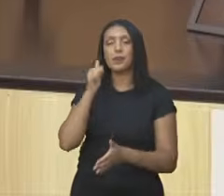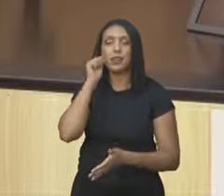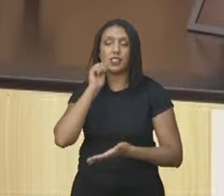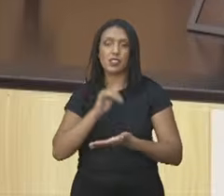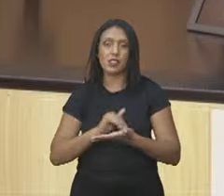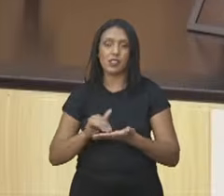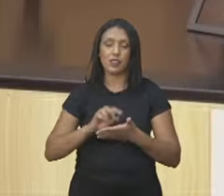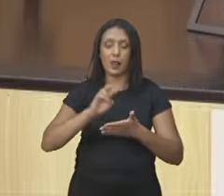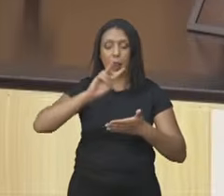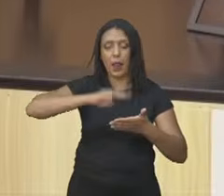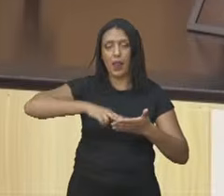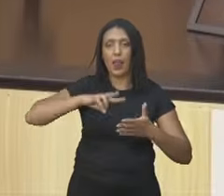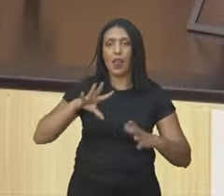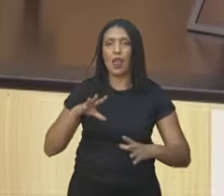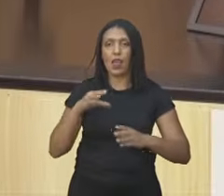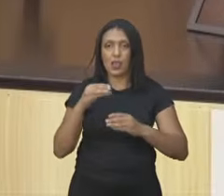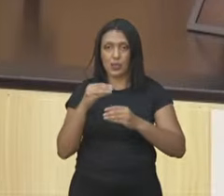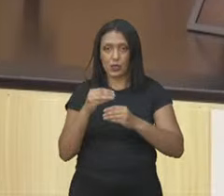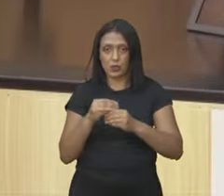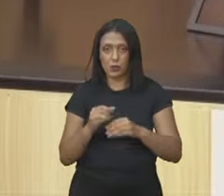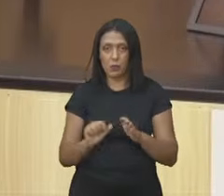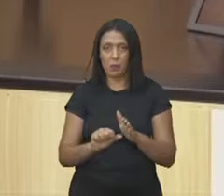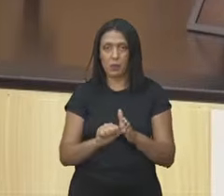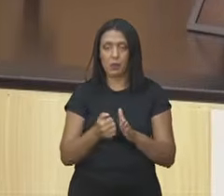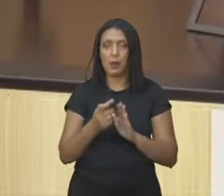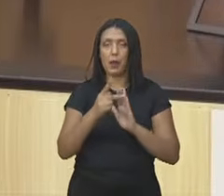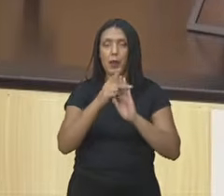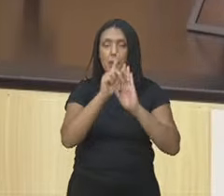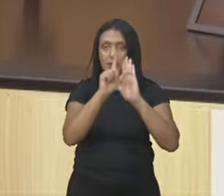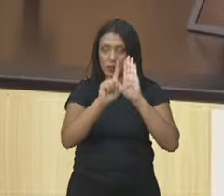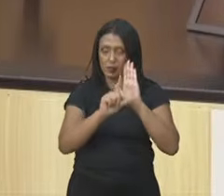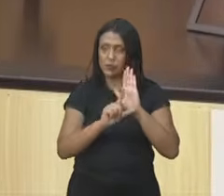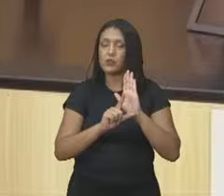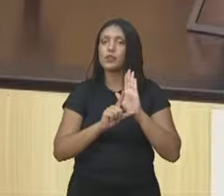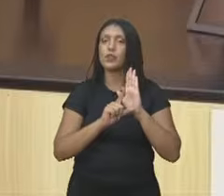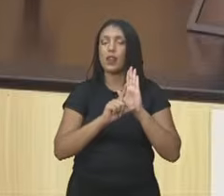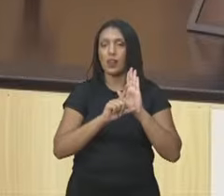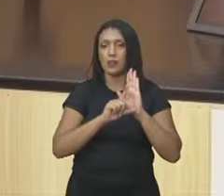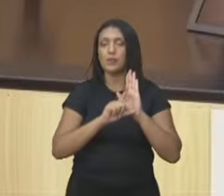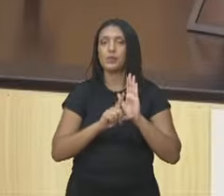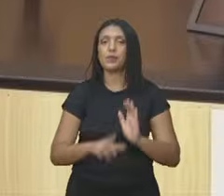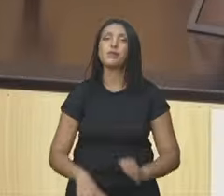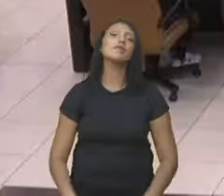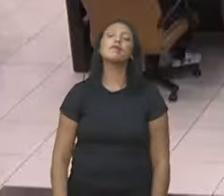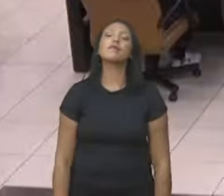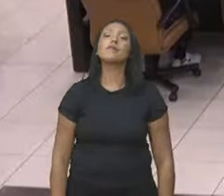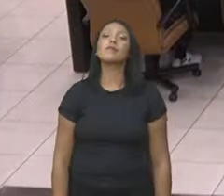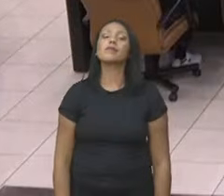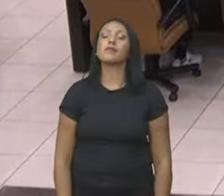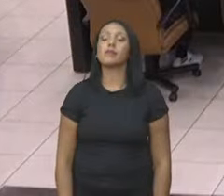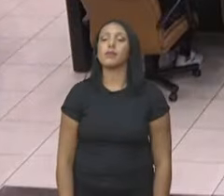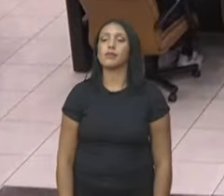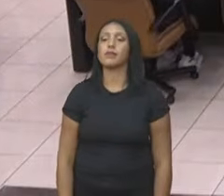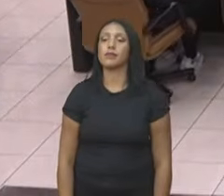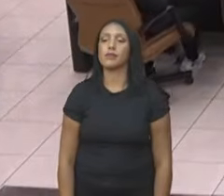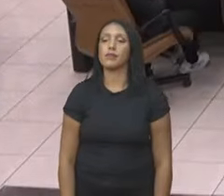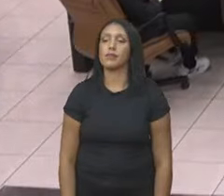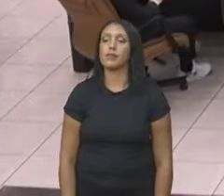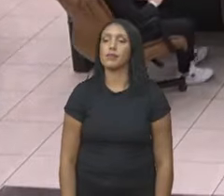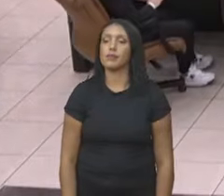do resumo do primeiro projeto constante da ordem do dia.